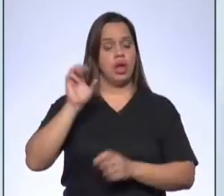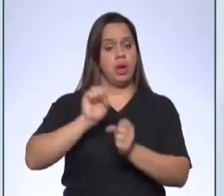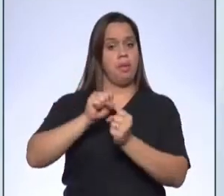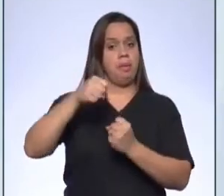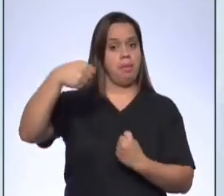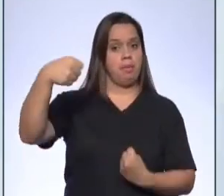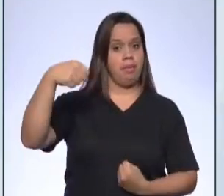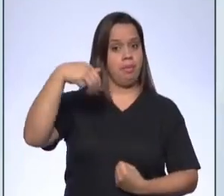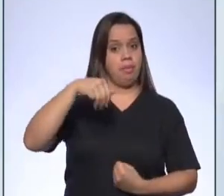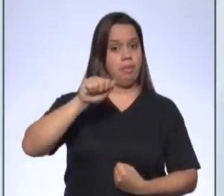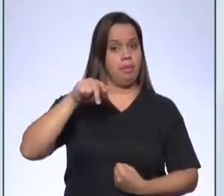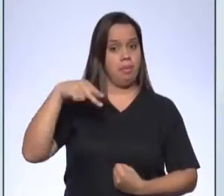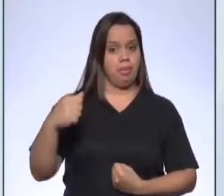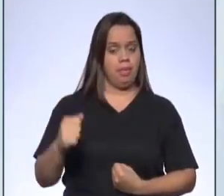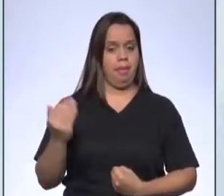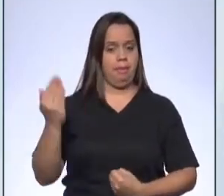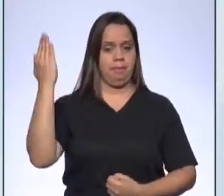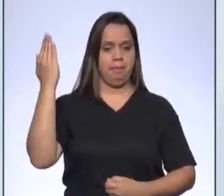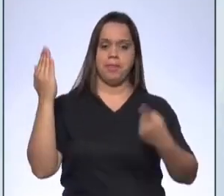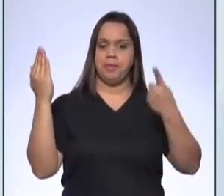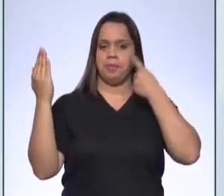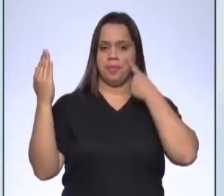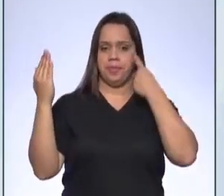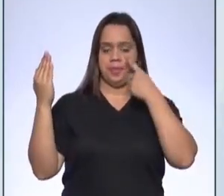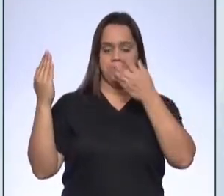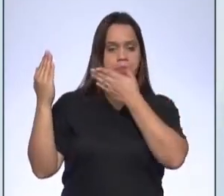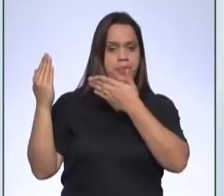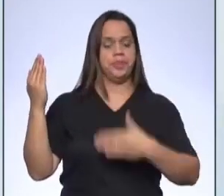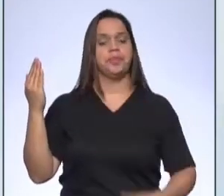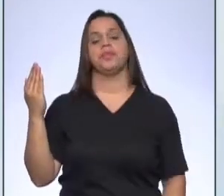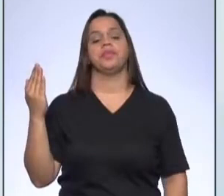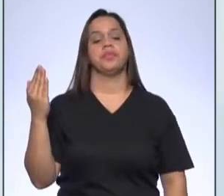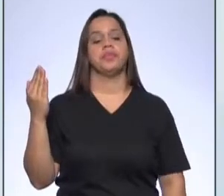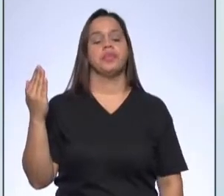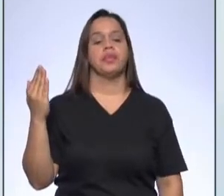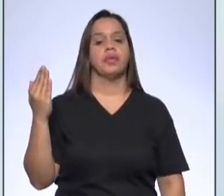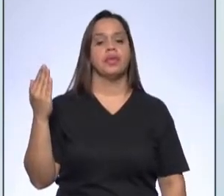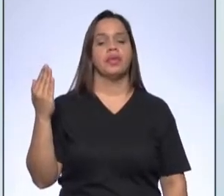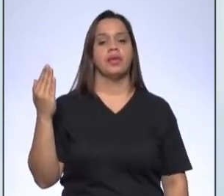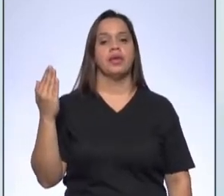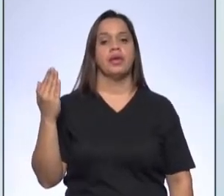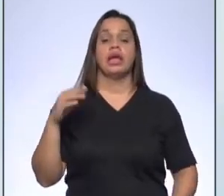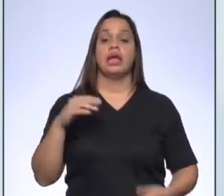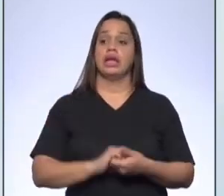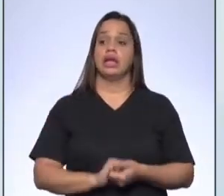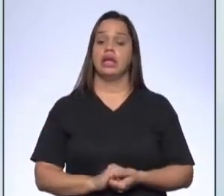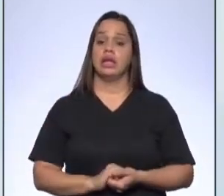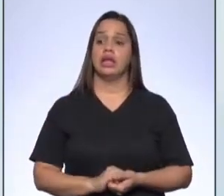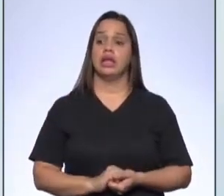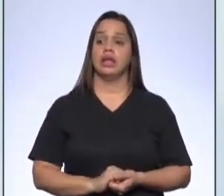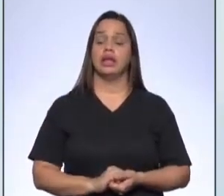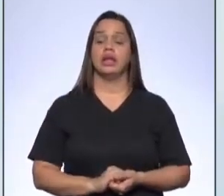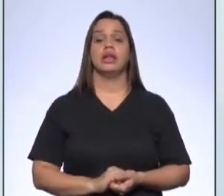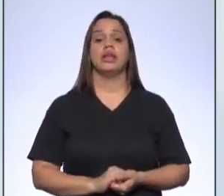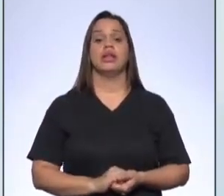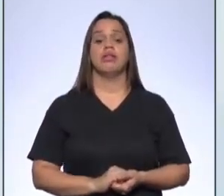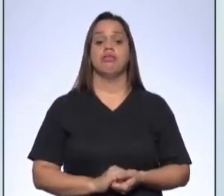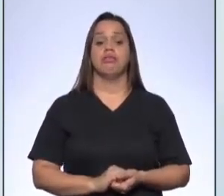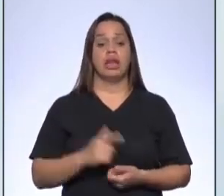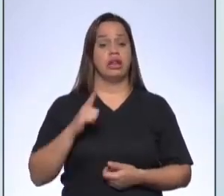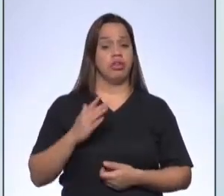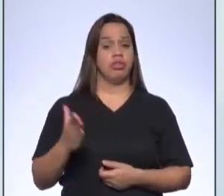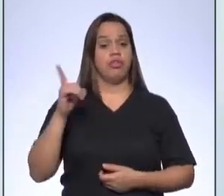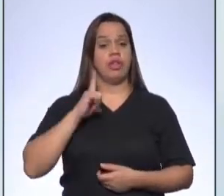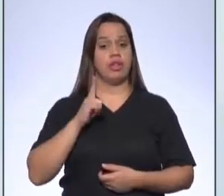está na tela para vocês fazerem a análise. Nesse mapa, nós temos o Império